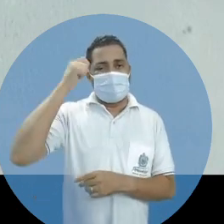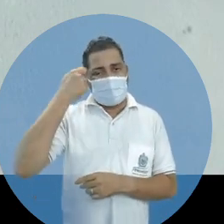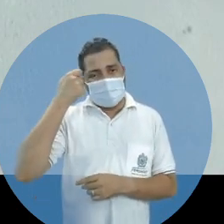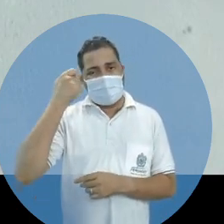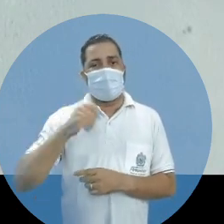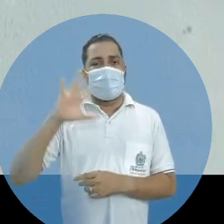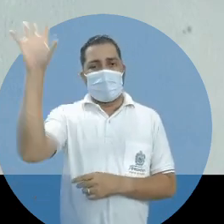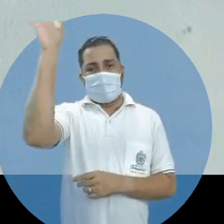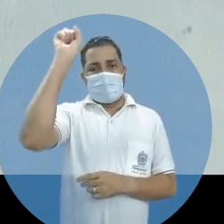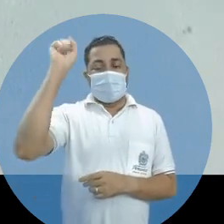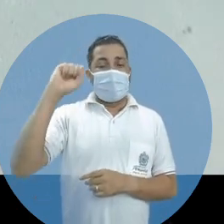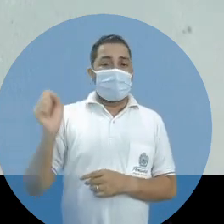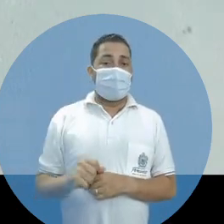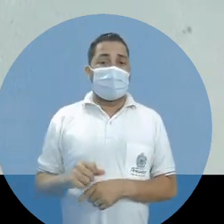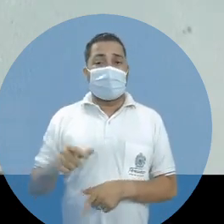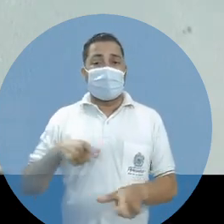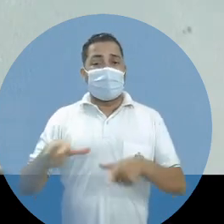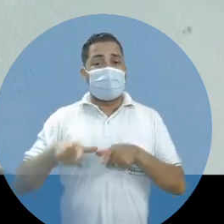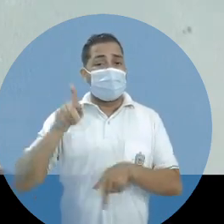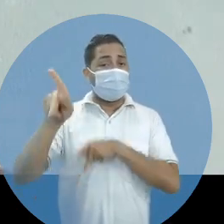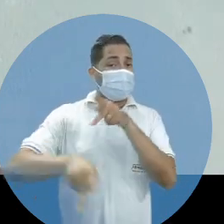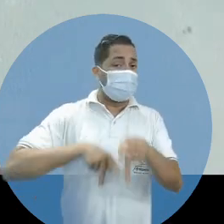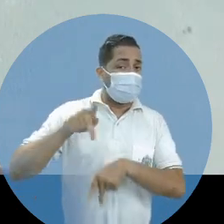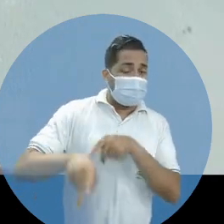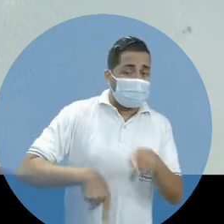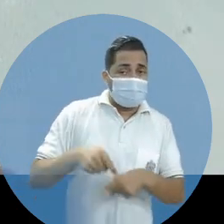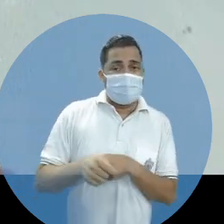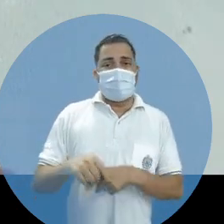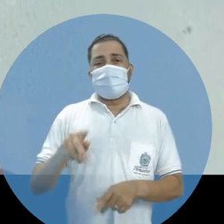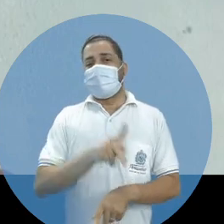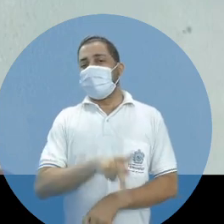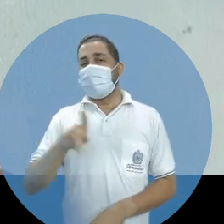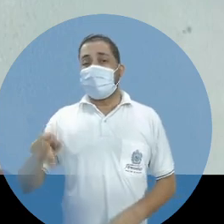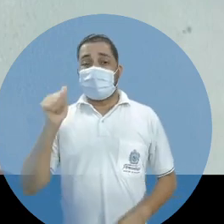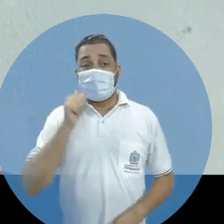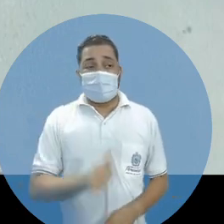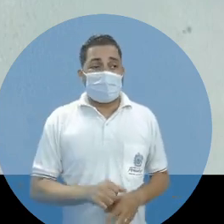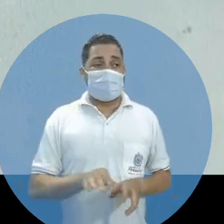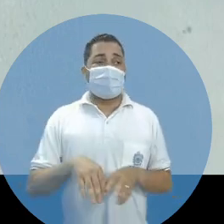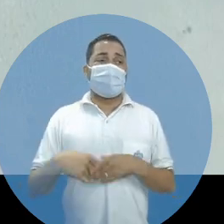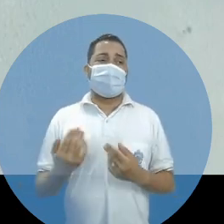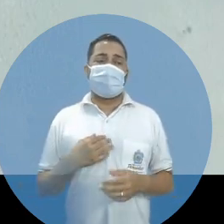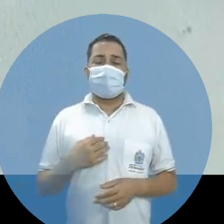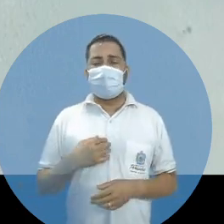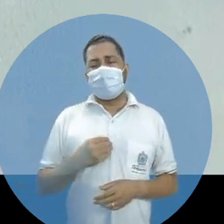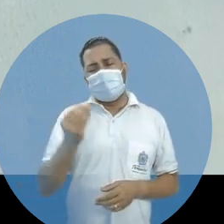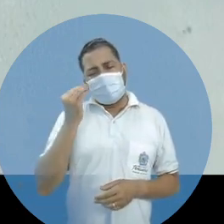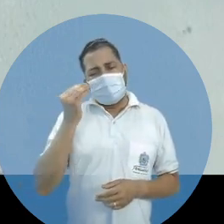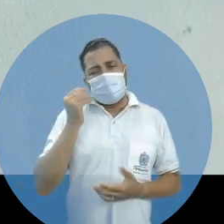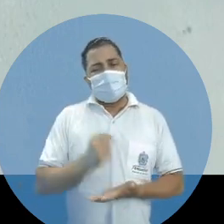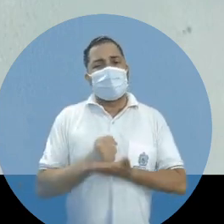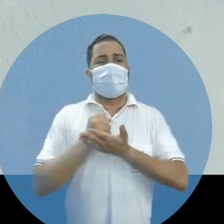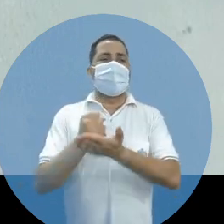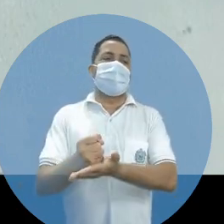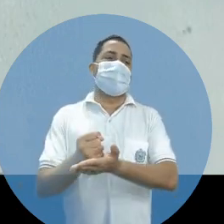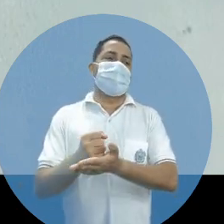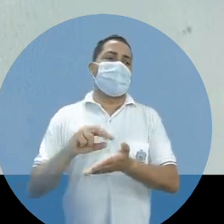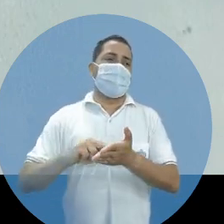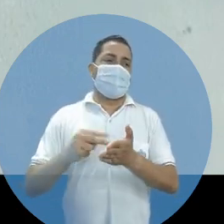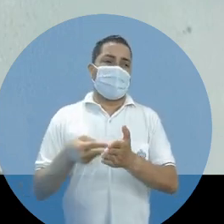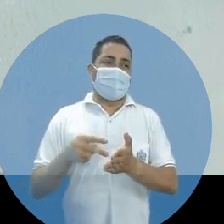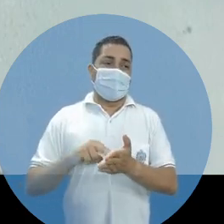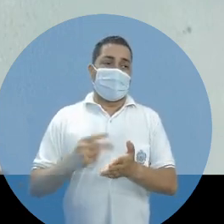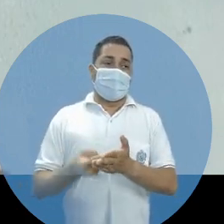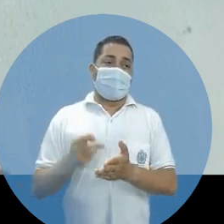servidora pública, professora. Então, eu espero ter contribuído de maneira significativa para as futuras